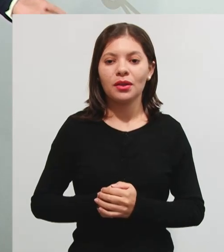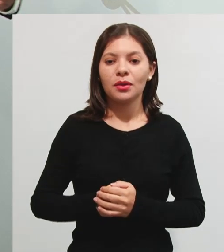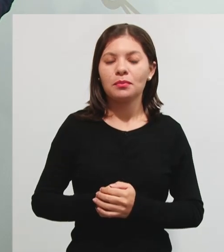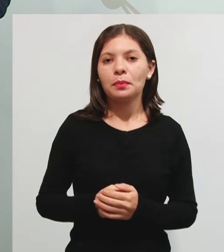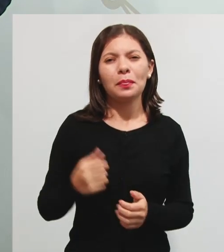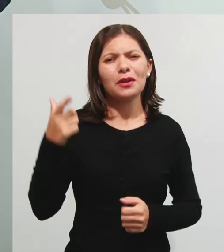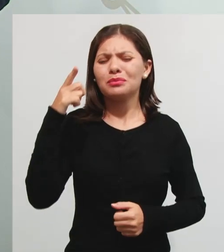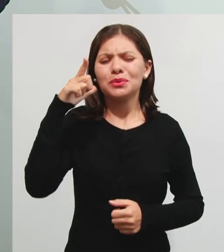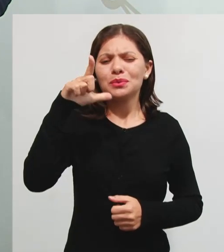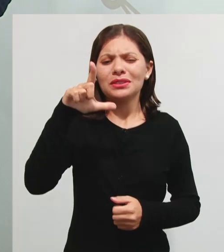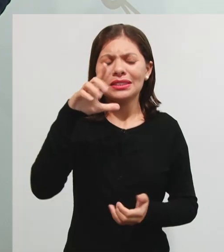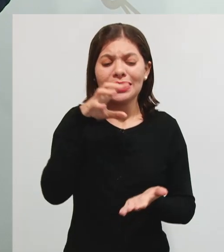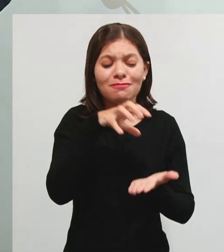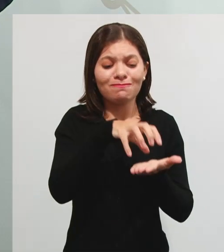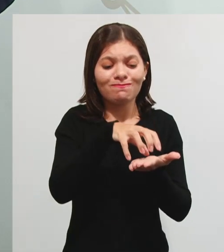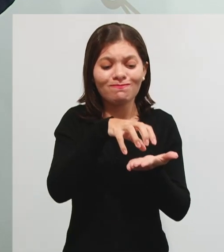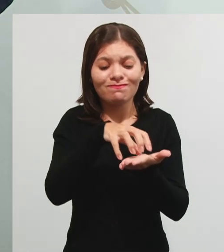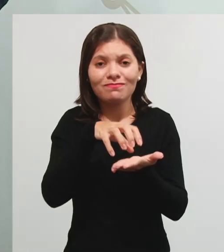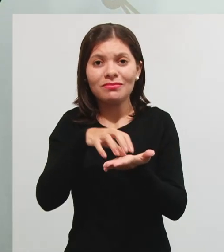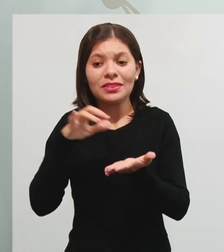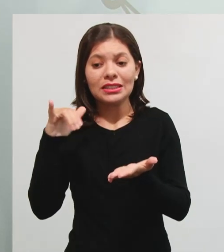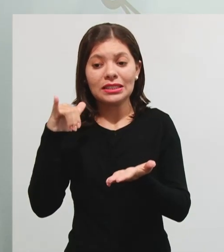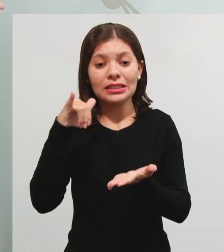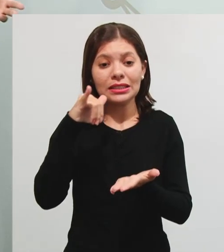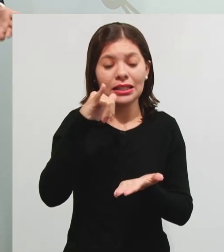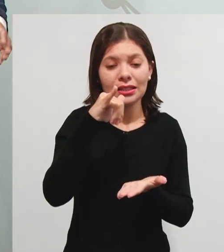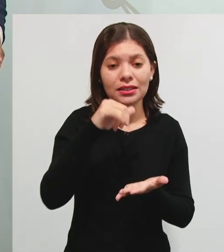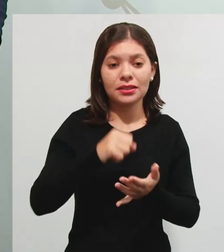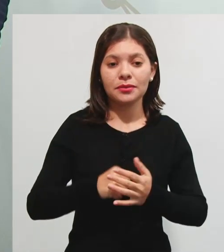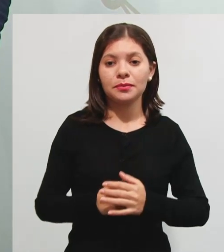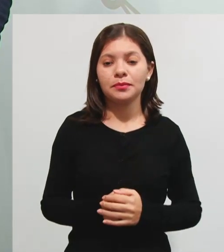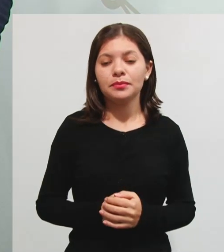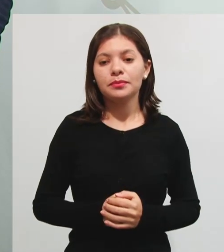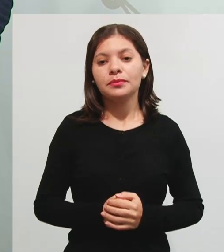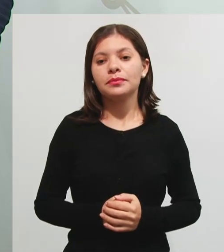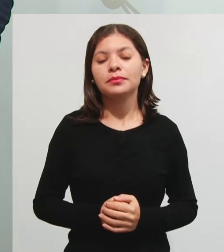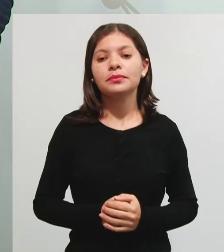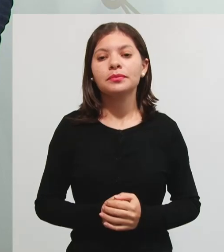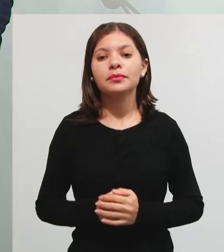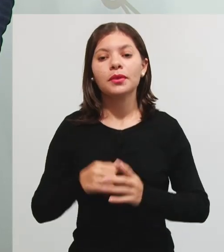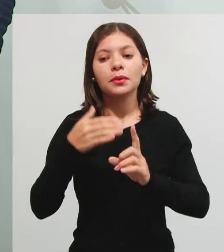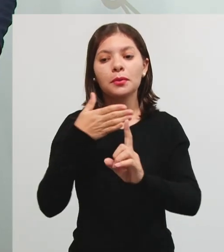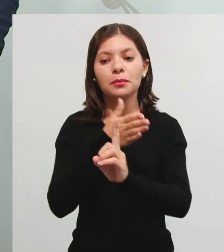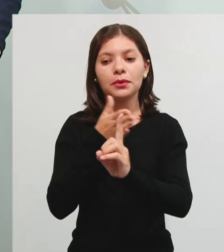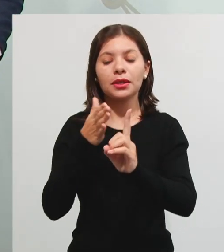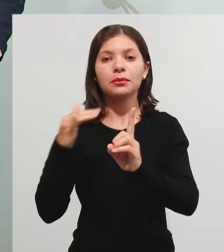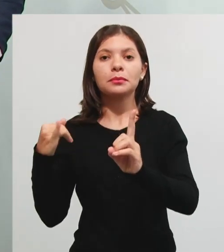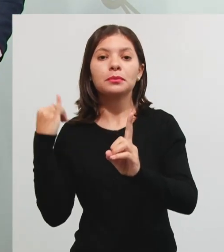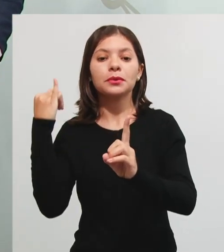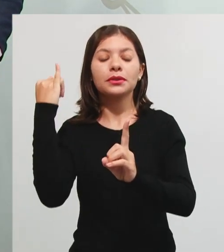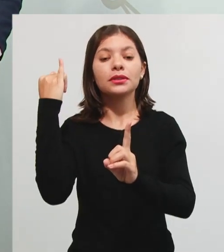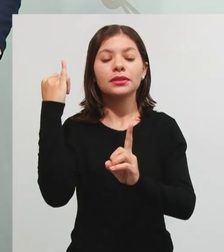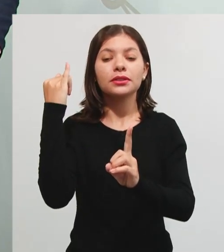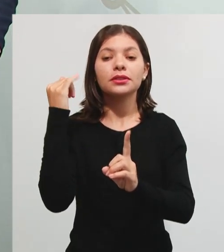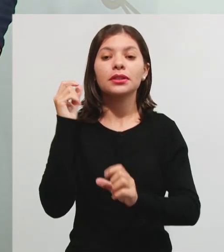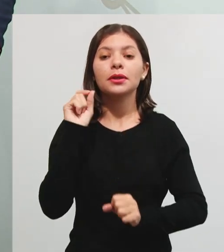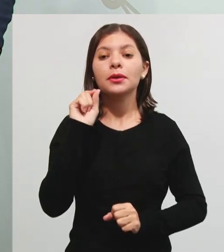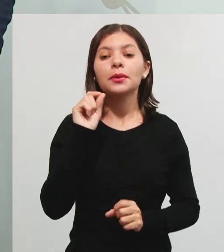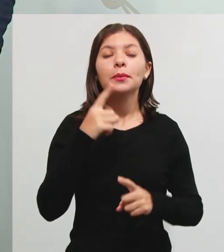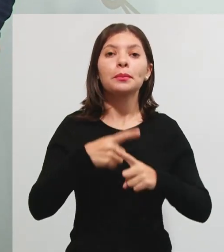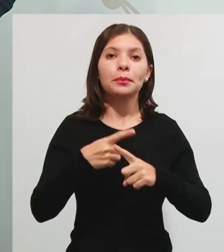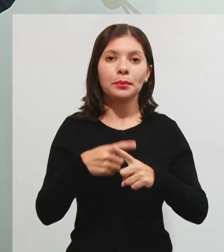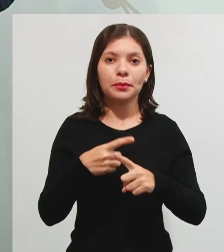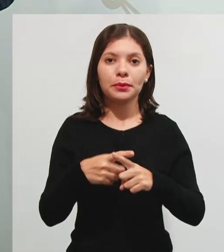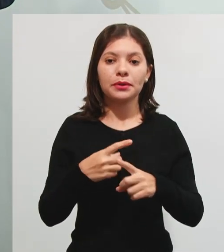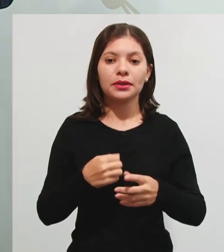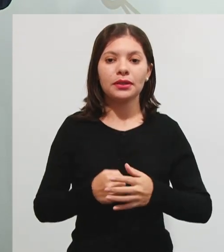de transporte aéreo, possa conseguir levar. O ferroviário acaba sendo um modal importante de transporte, porque ele